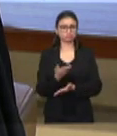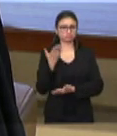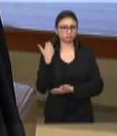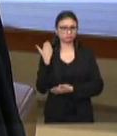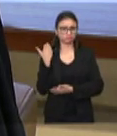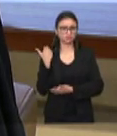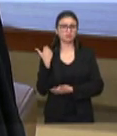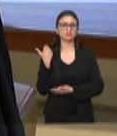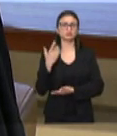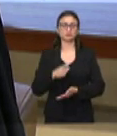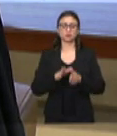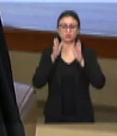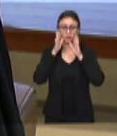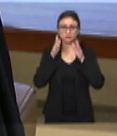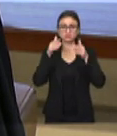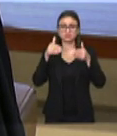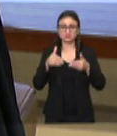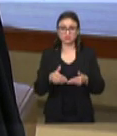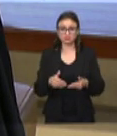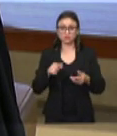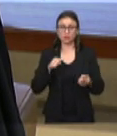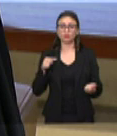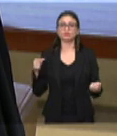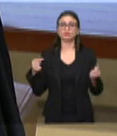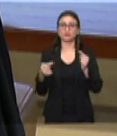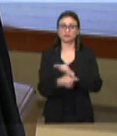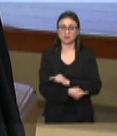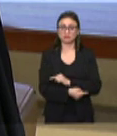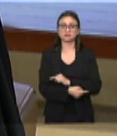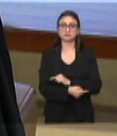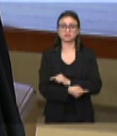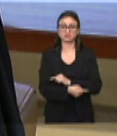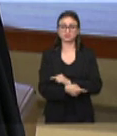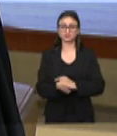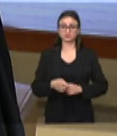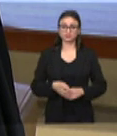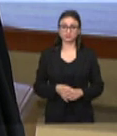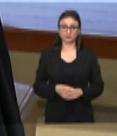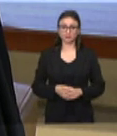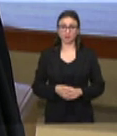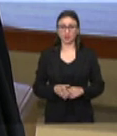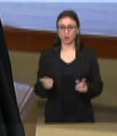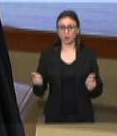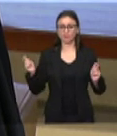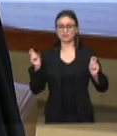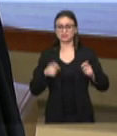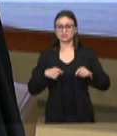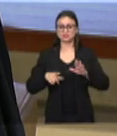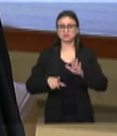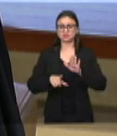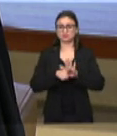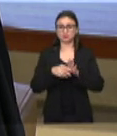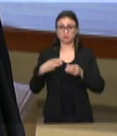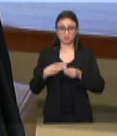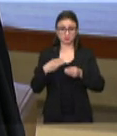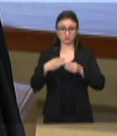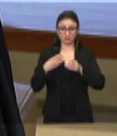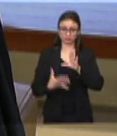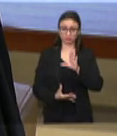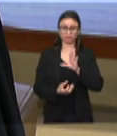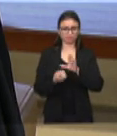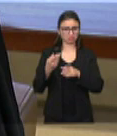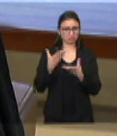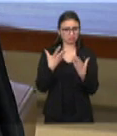de controle concentrado, controvérsias envolvendo o alcance da competência legislativa municipal para instituir